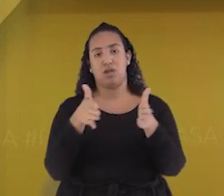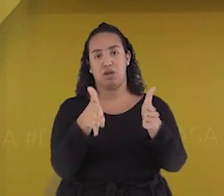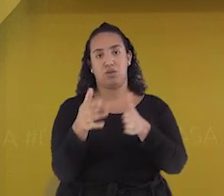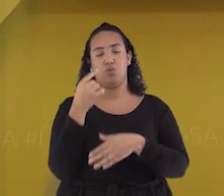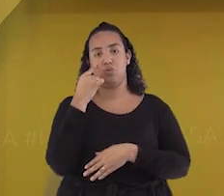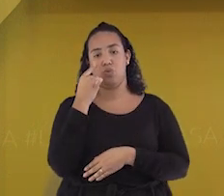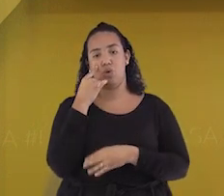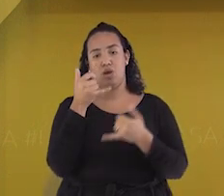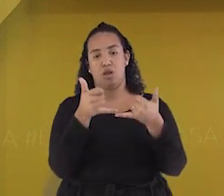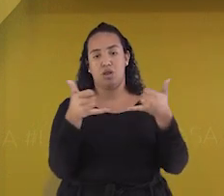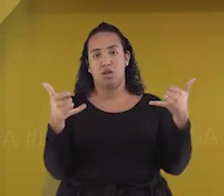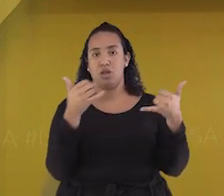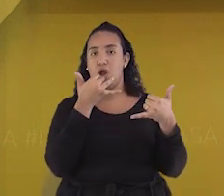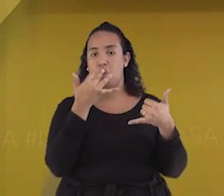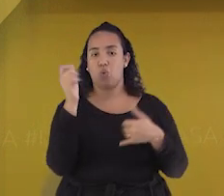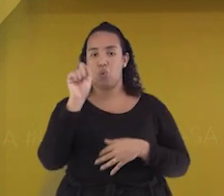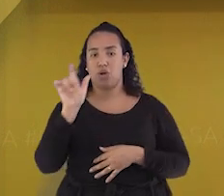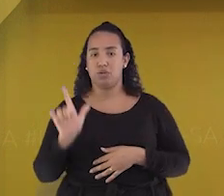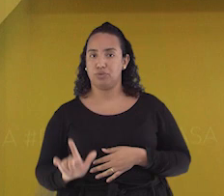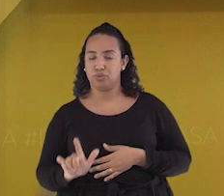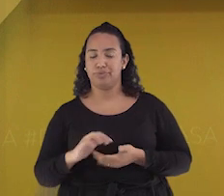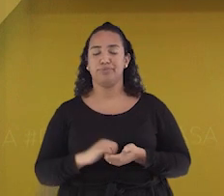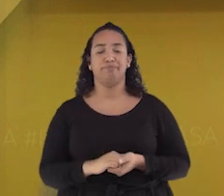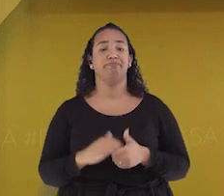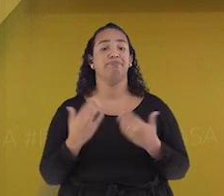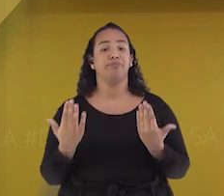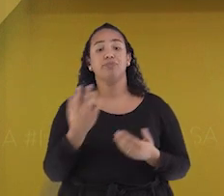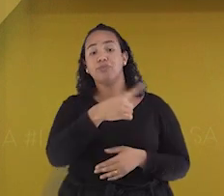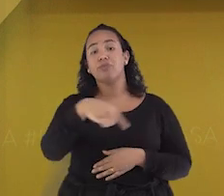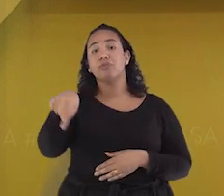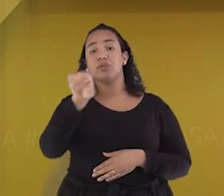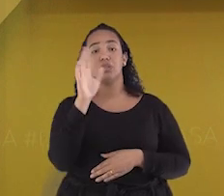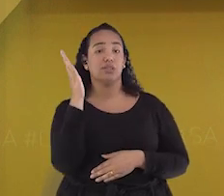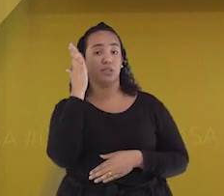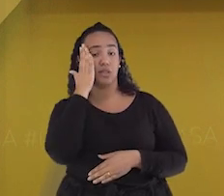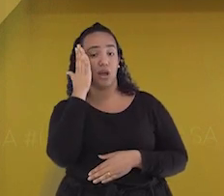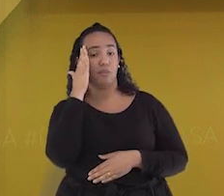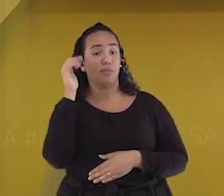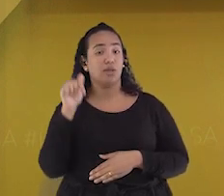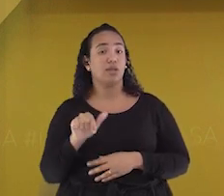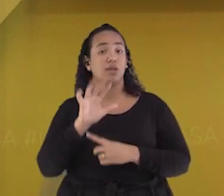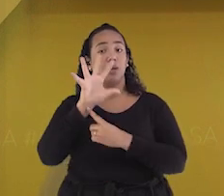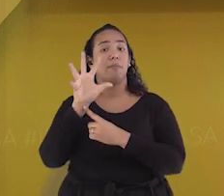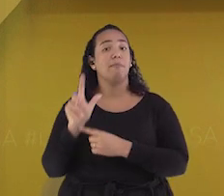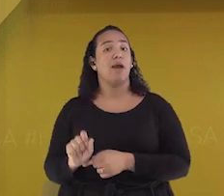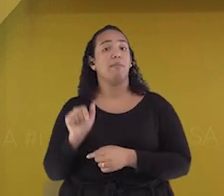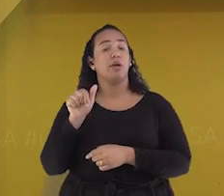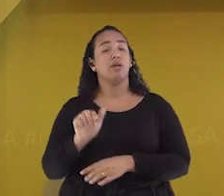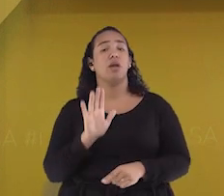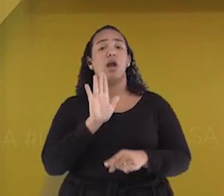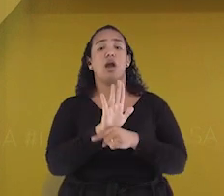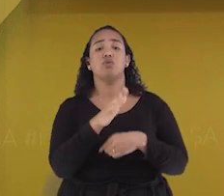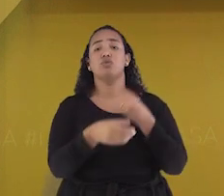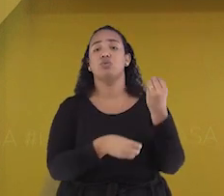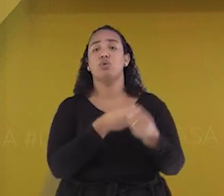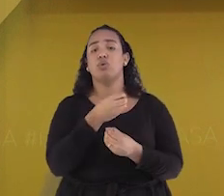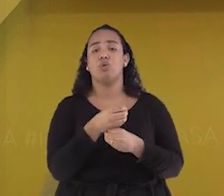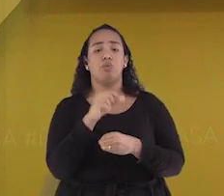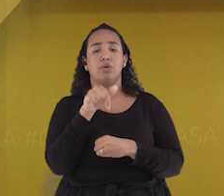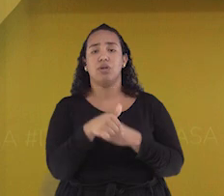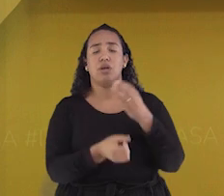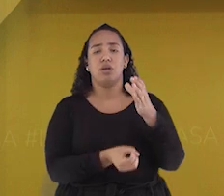essas linhas azuis. E você sabe como a interferência desses mapas, eles podem ajudar